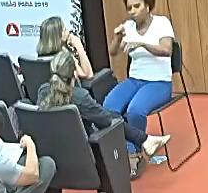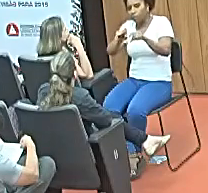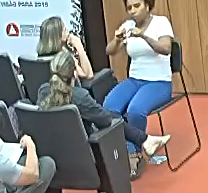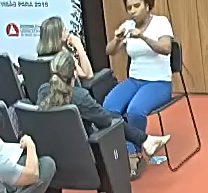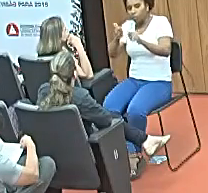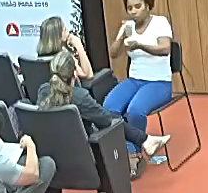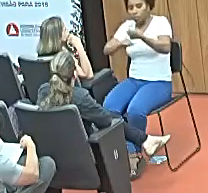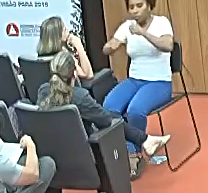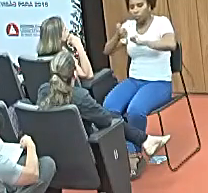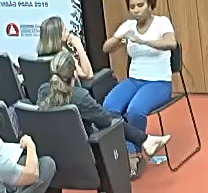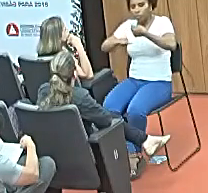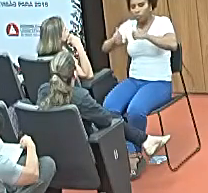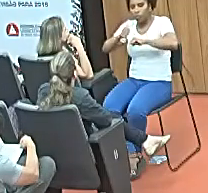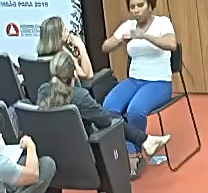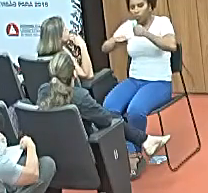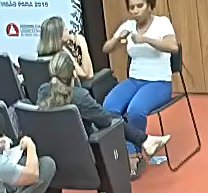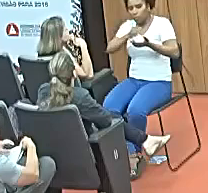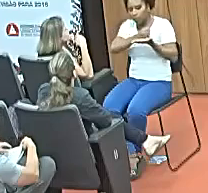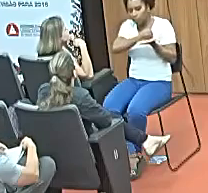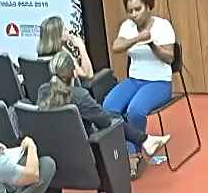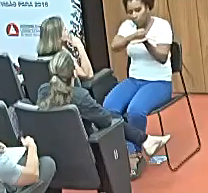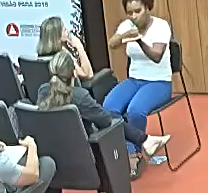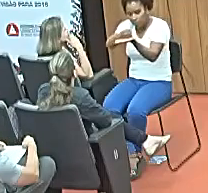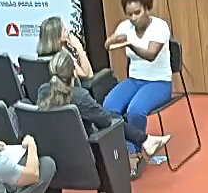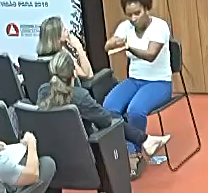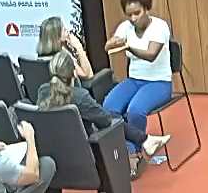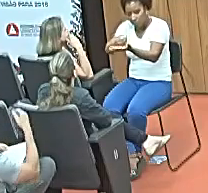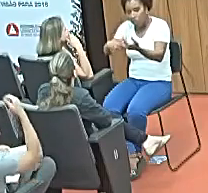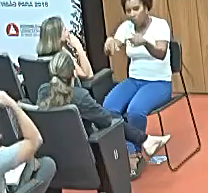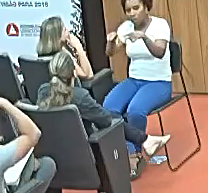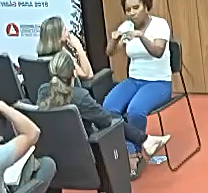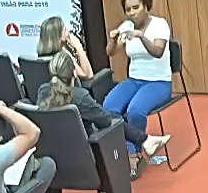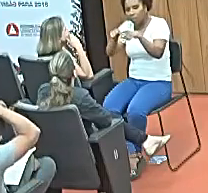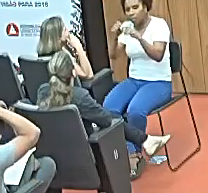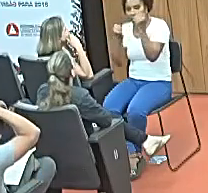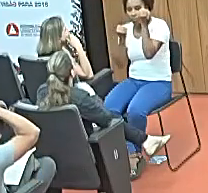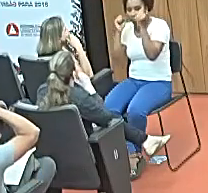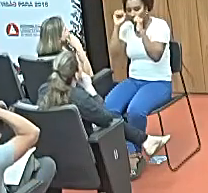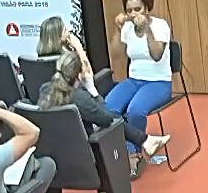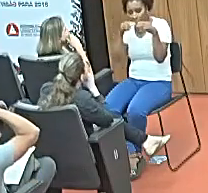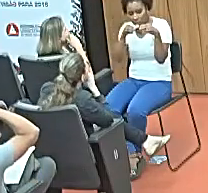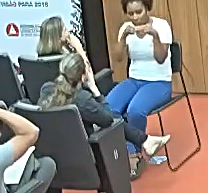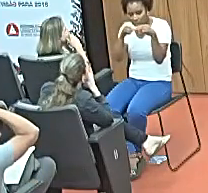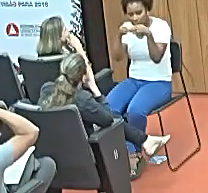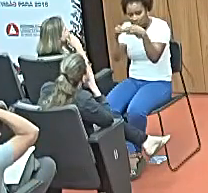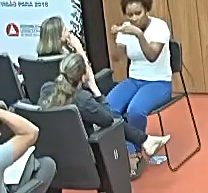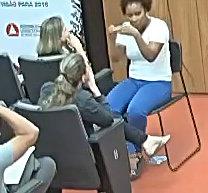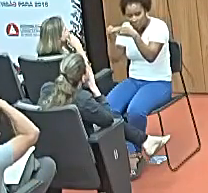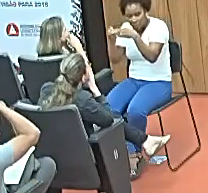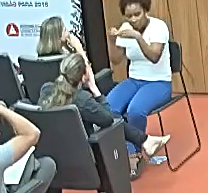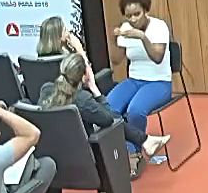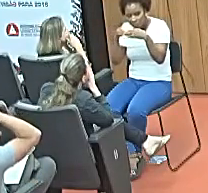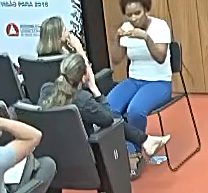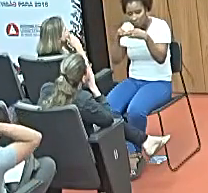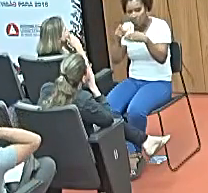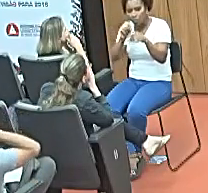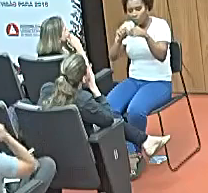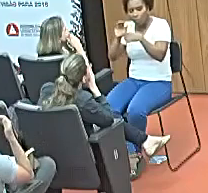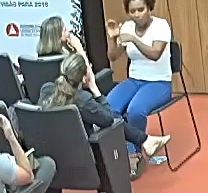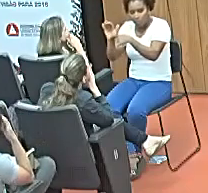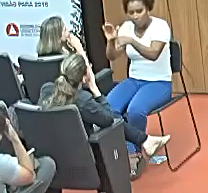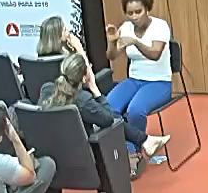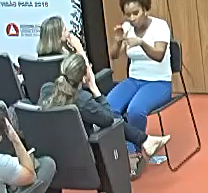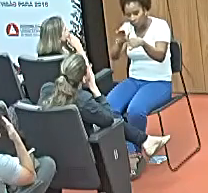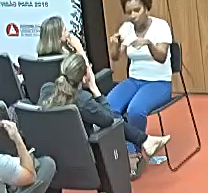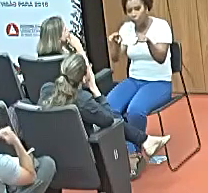solidária e de pequenos empreendedores do estado com a ampliação das metas físicas e financeiras